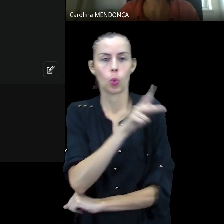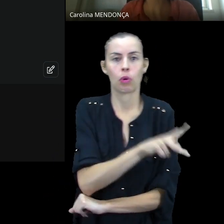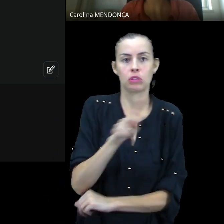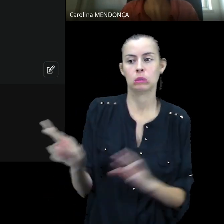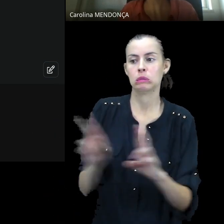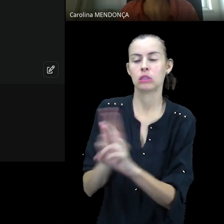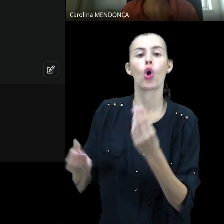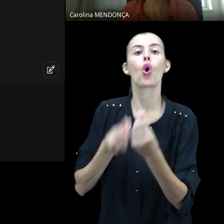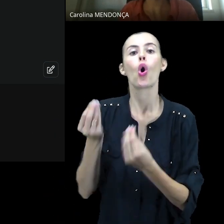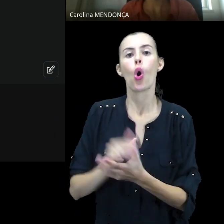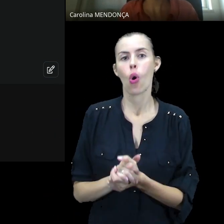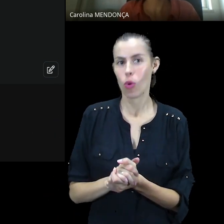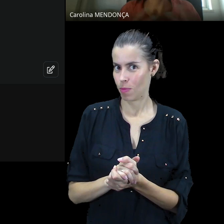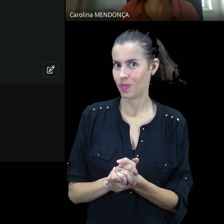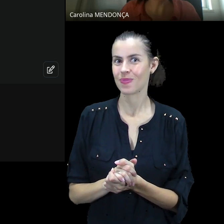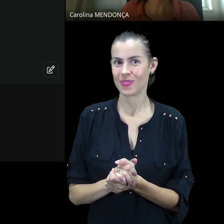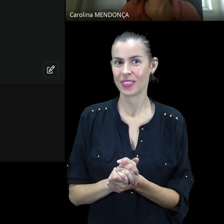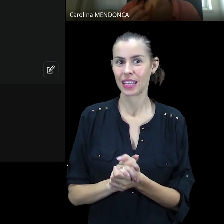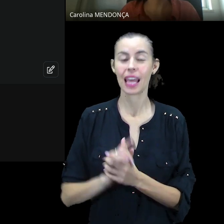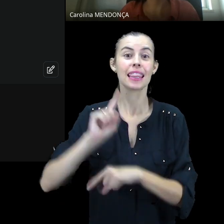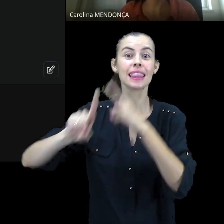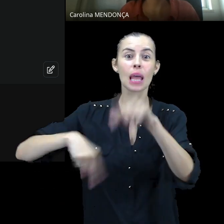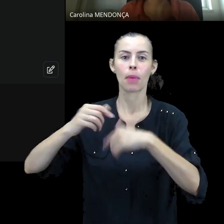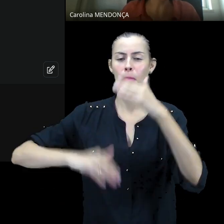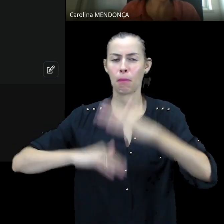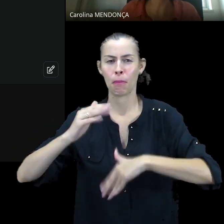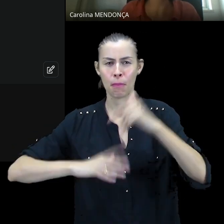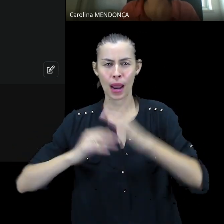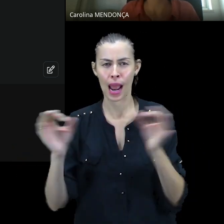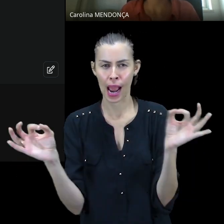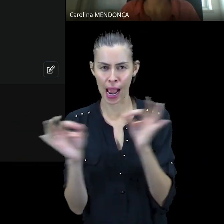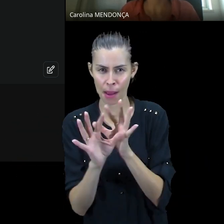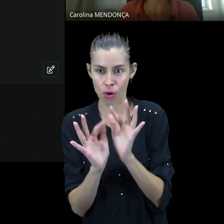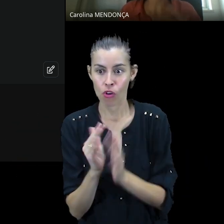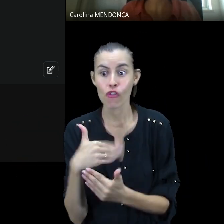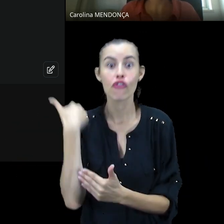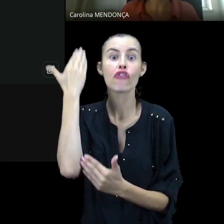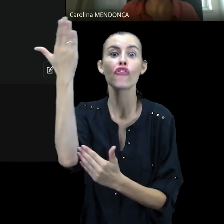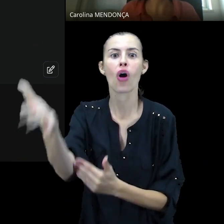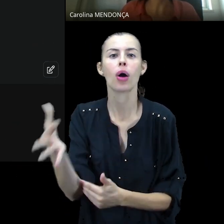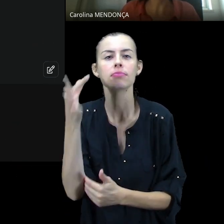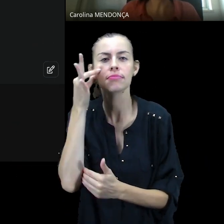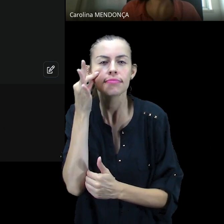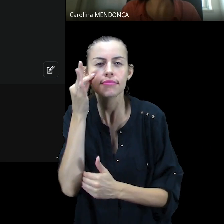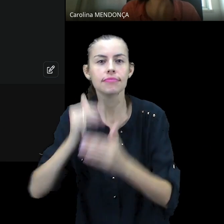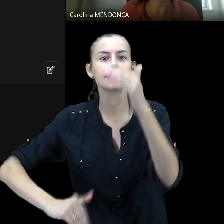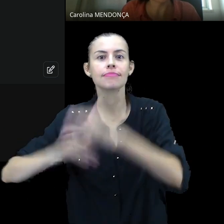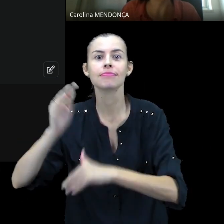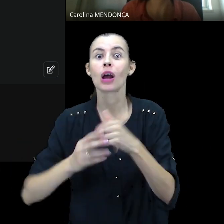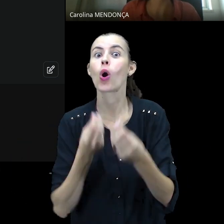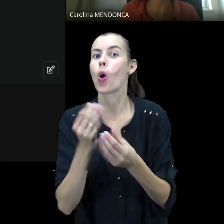turma. Então, ele demanda tempo, ele demanda dinheiro, recursos, e a gente tem trabalhado no fomento